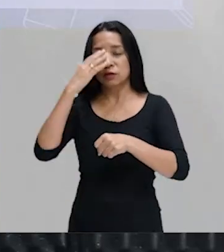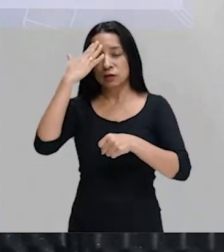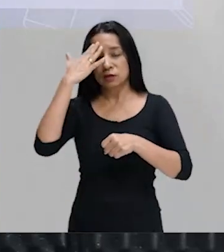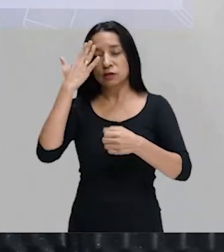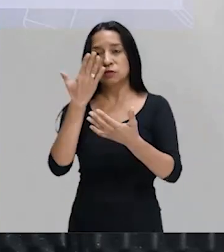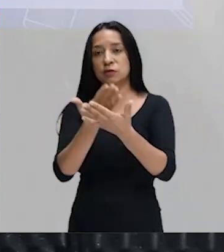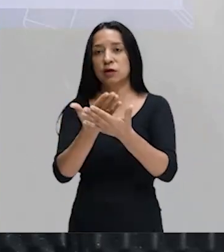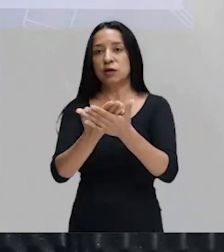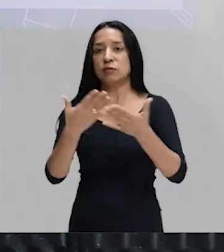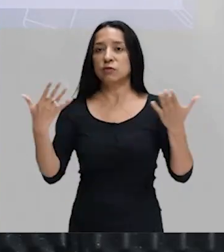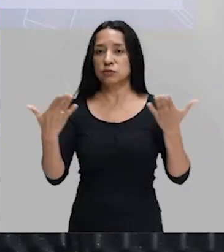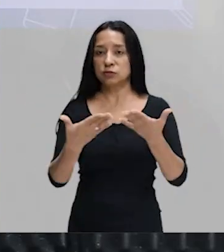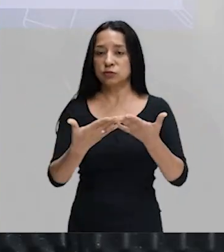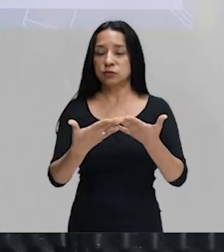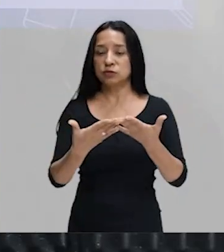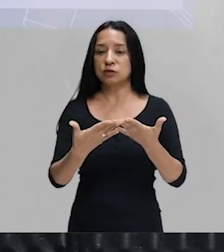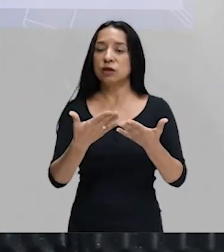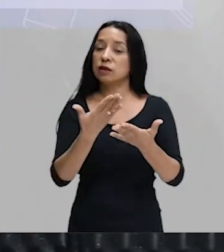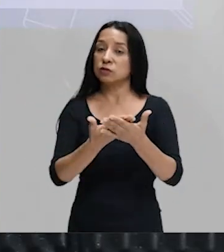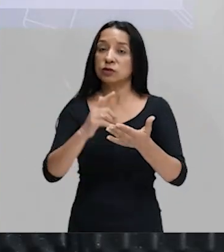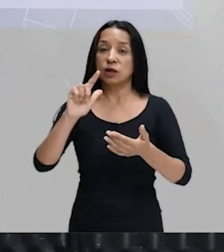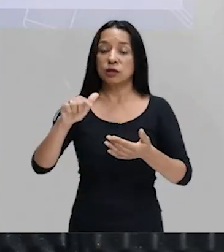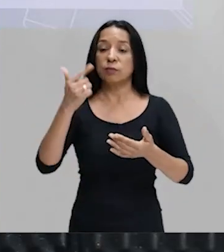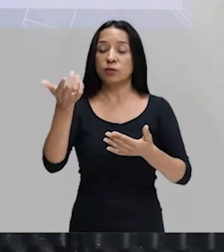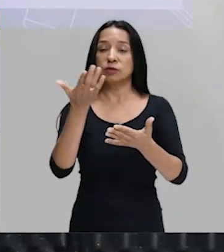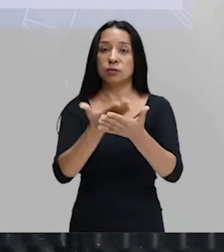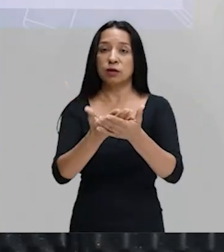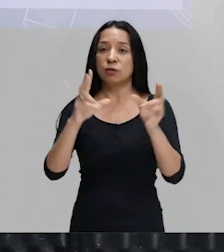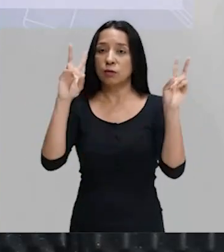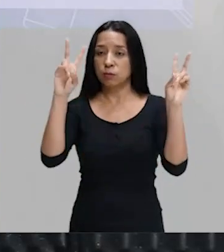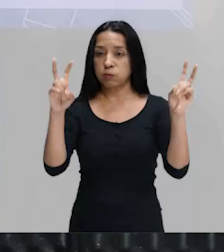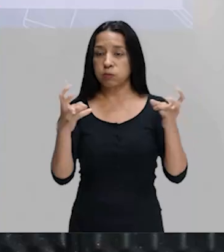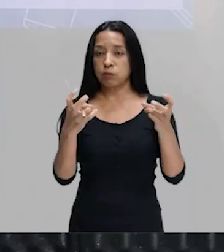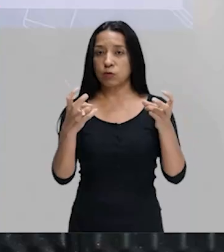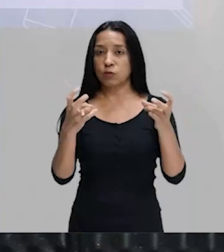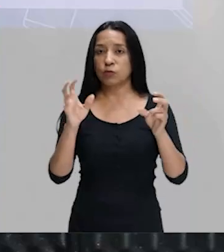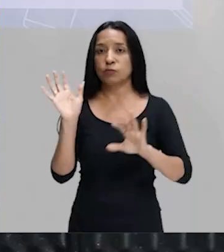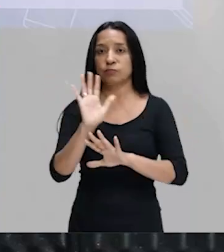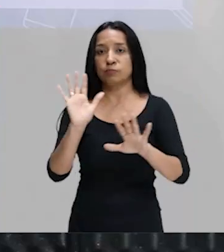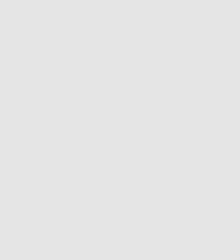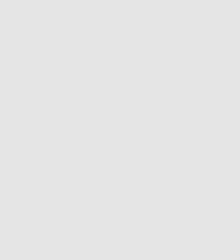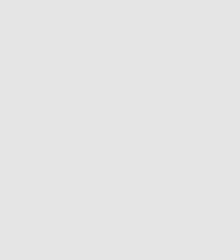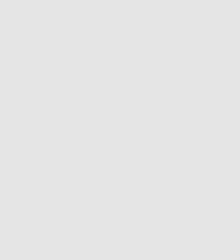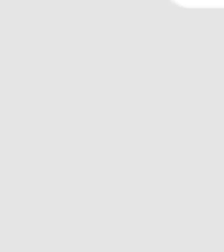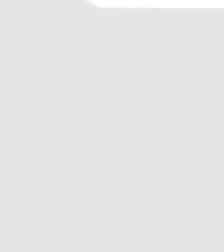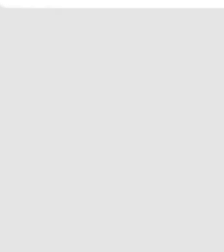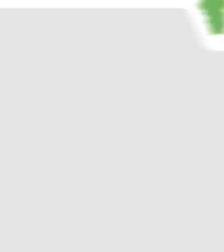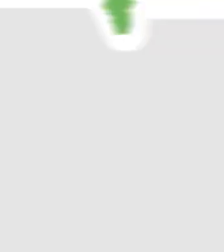de hoje. A gente vai trabalhar na próxima aula esse assunto, tá bom? Até mais. Tchau, tchau.